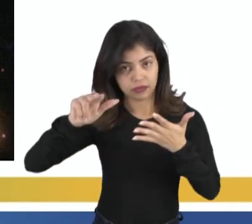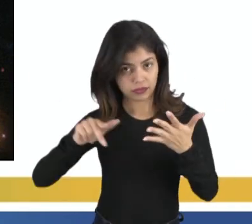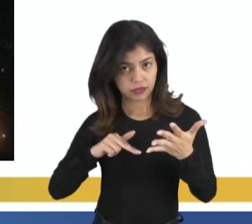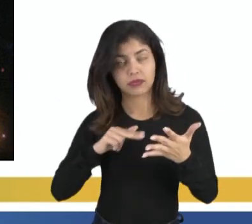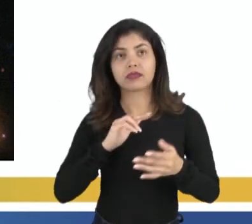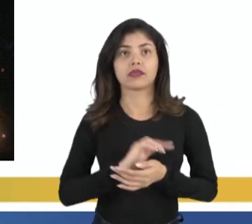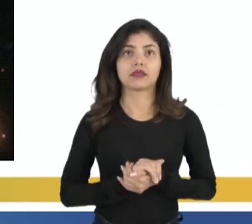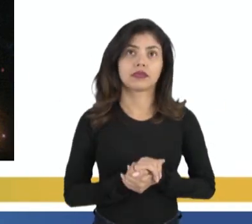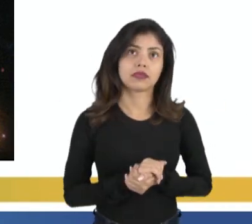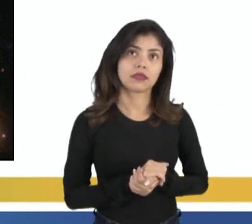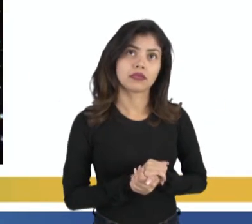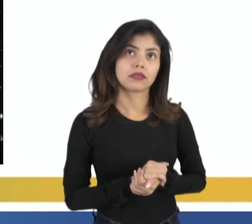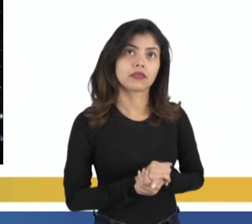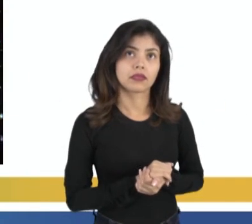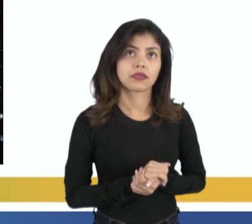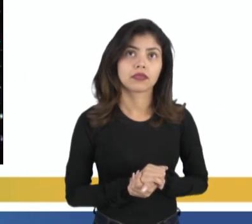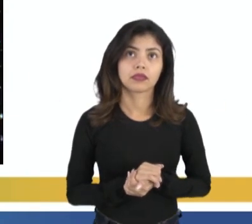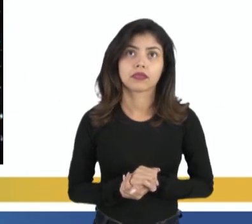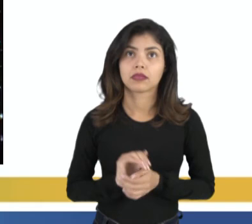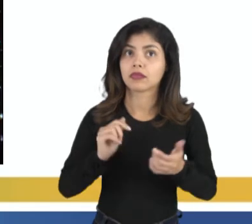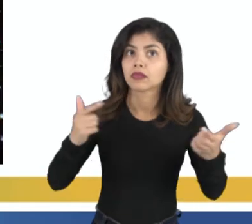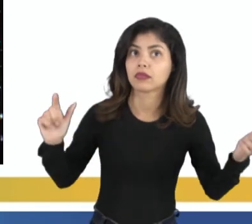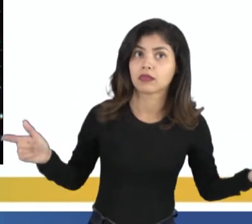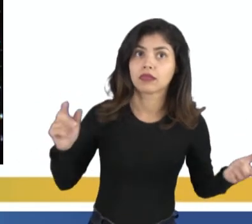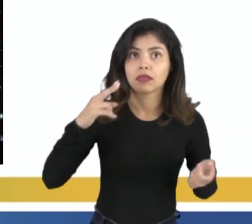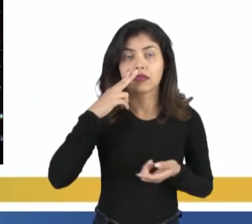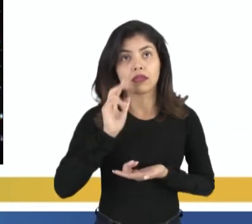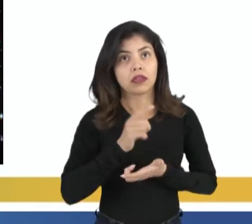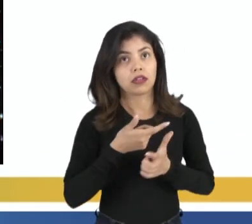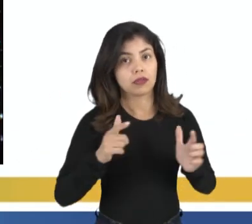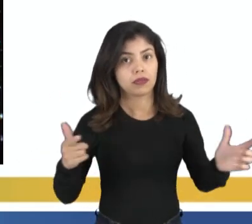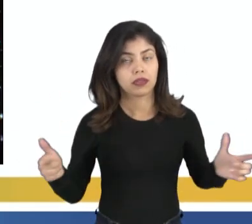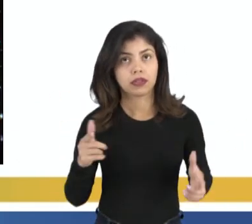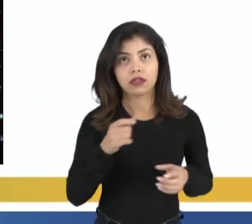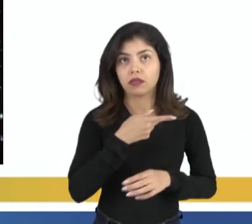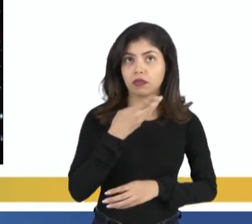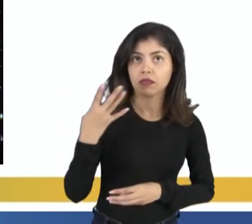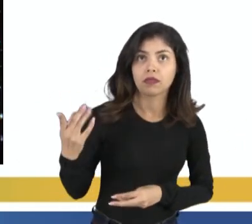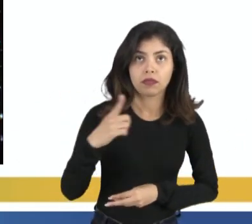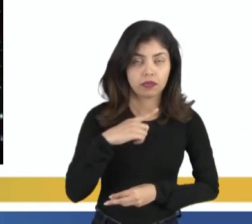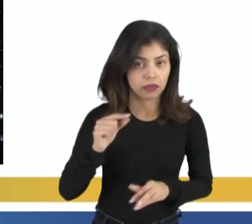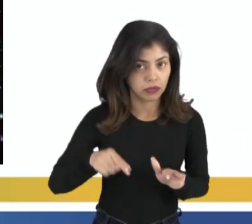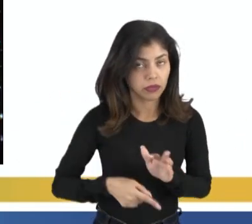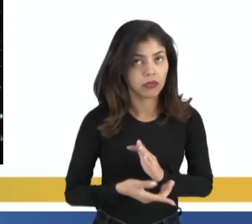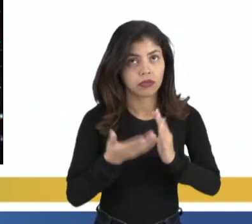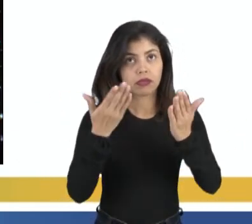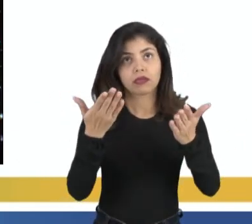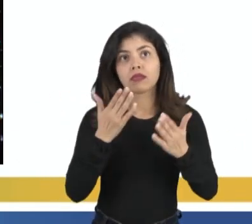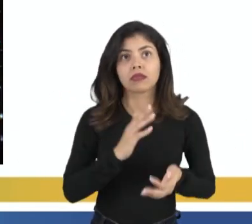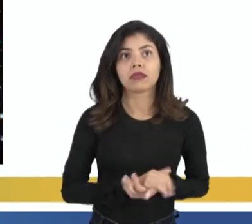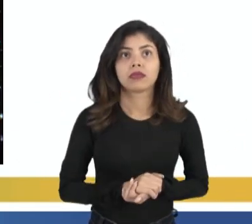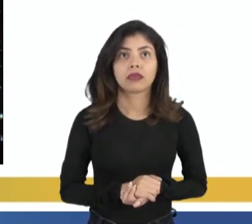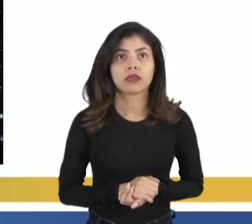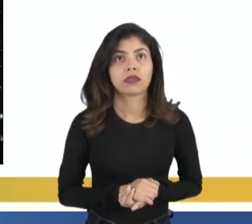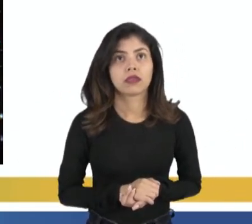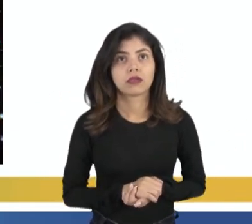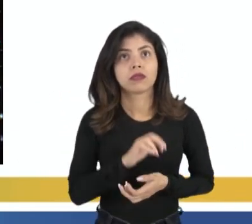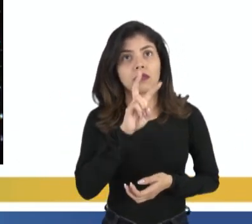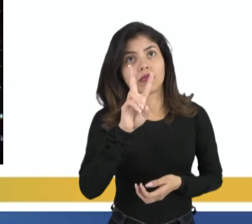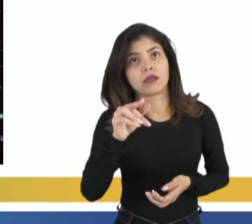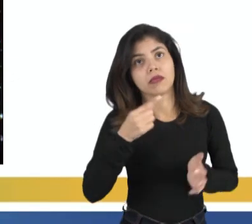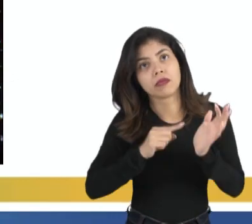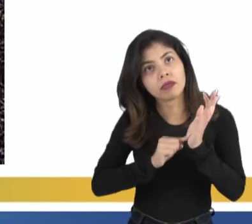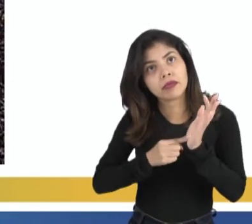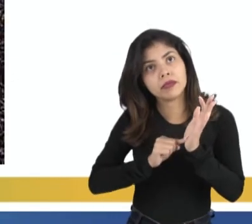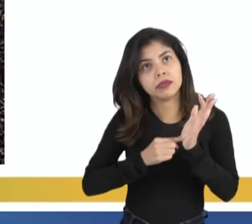galáxias né E aí eu posso expandir um pouco mais para aumentar a quantidade de galáxias dentro aí dessa resolução E